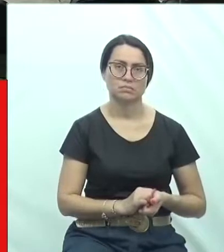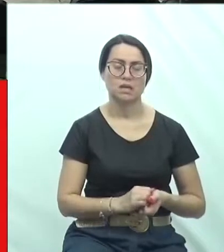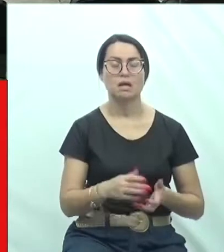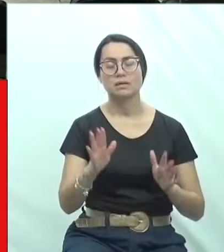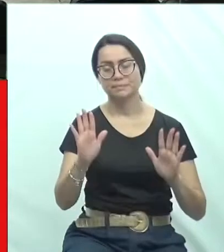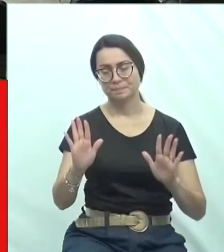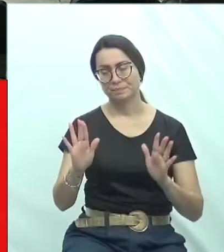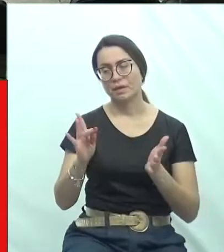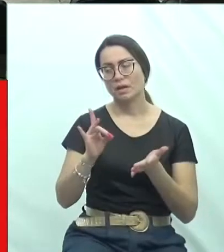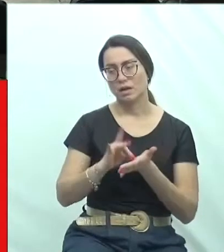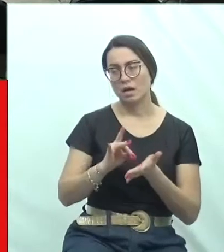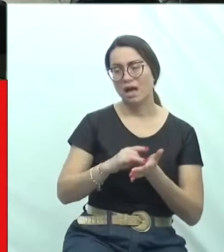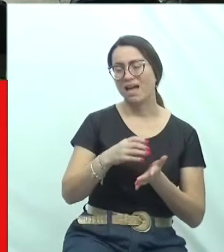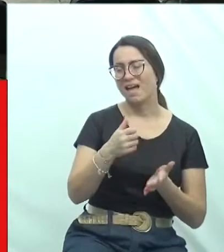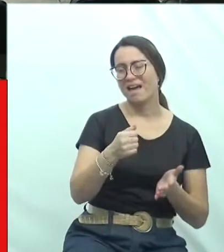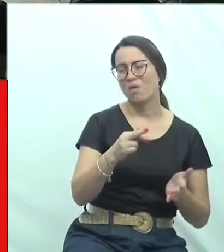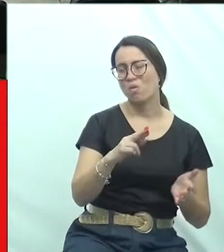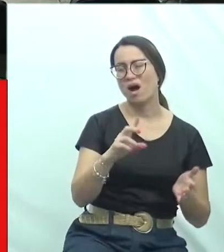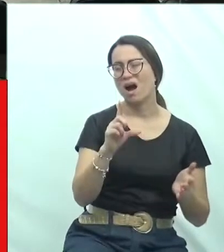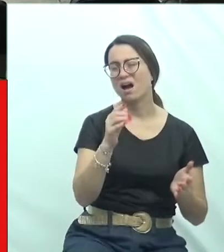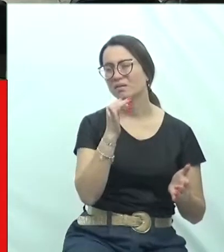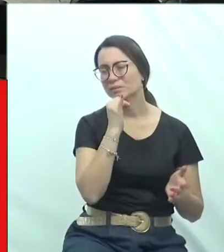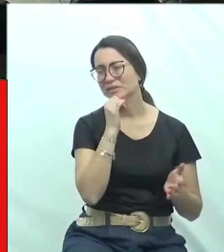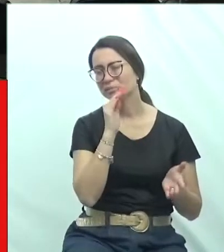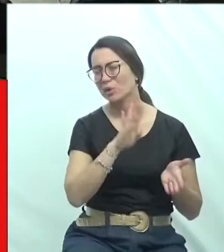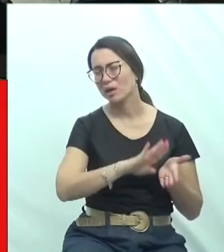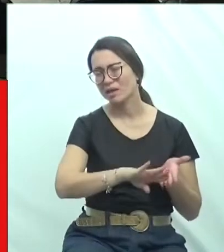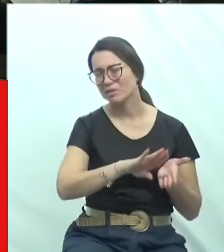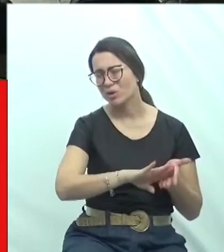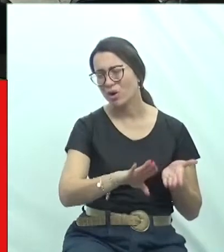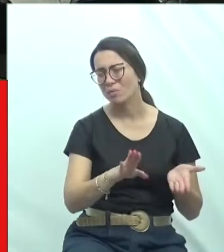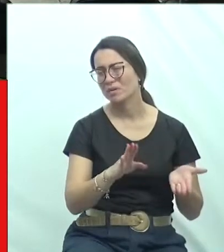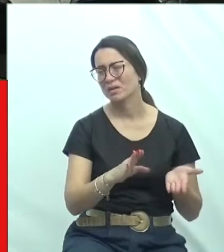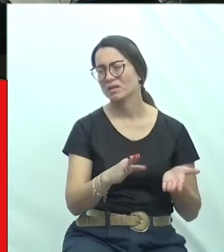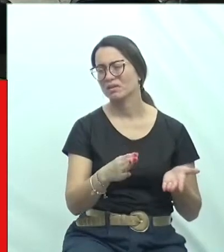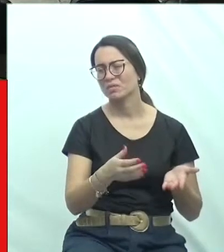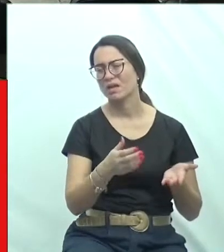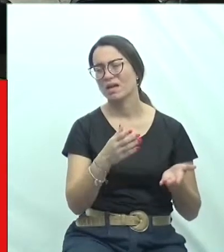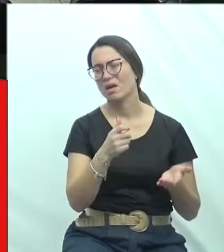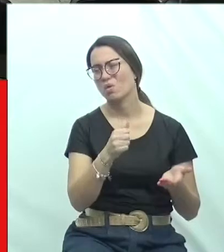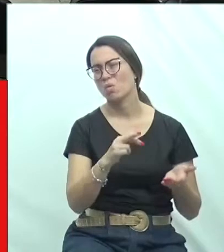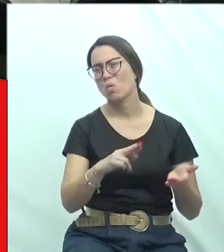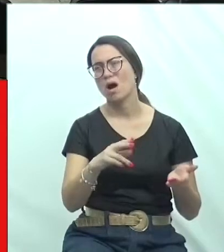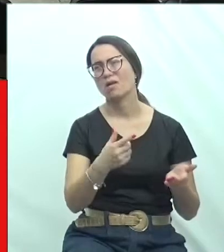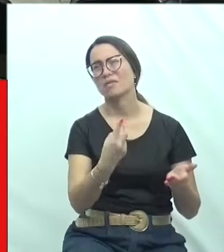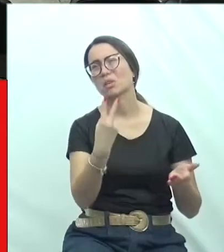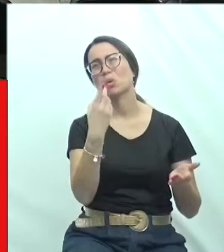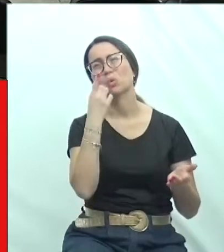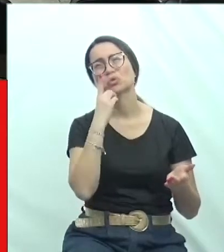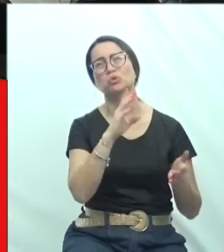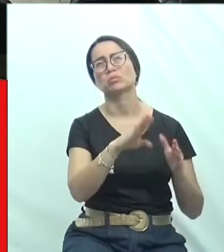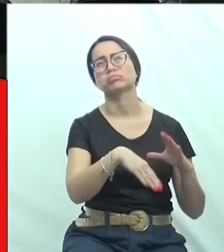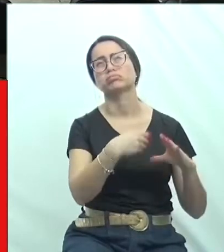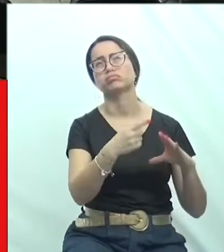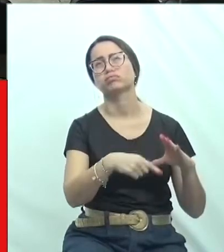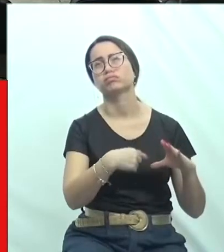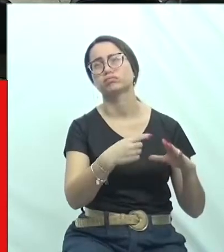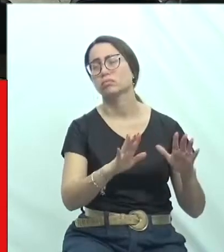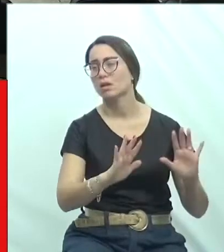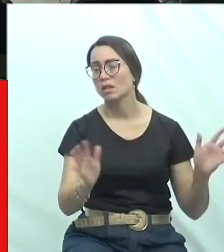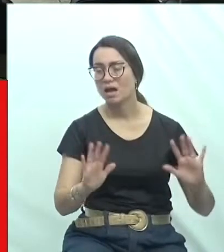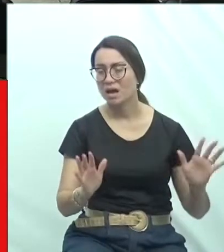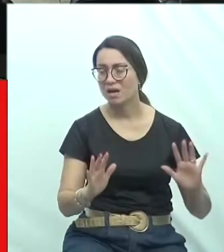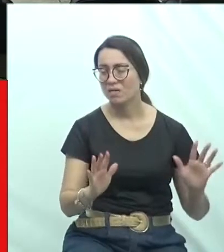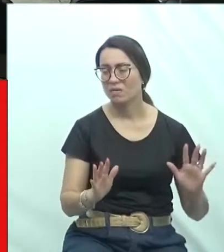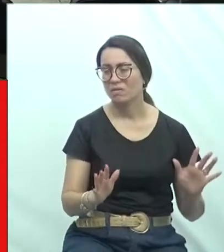gente chama de um ar residual. Não é um ar que vai ficar dois dias girando. Não, é uma questão de residual, é um